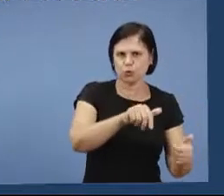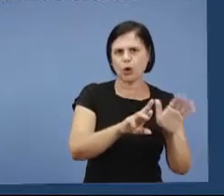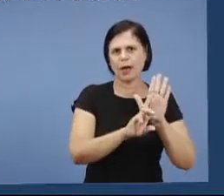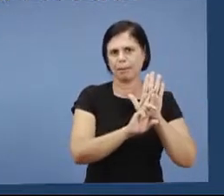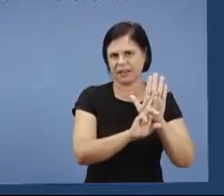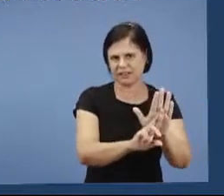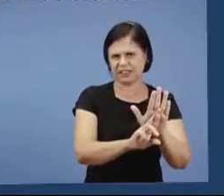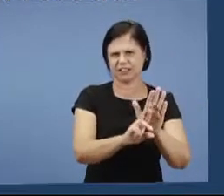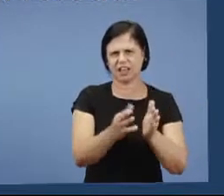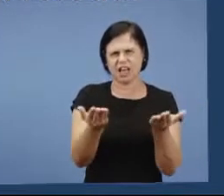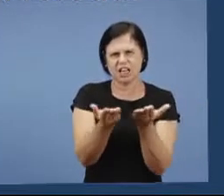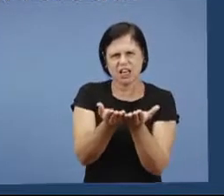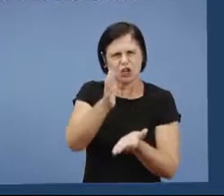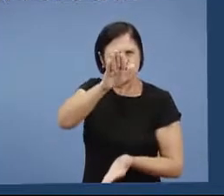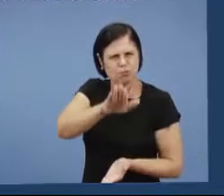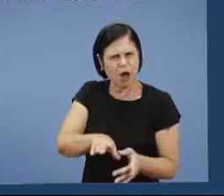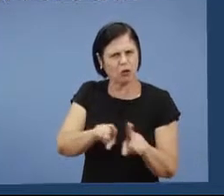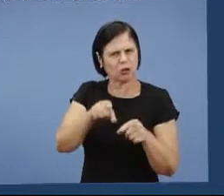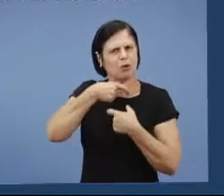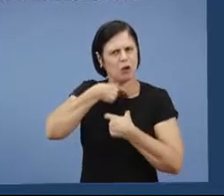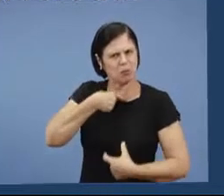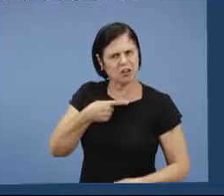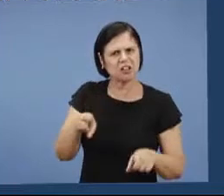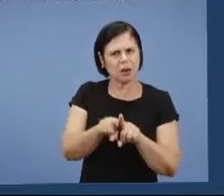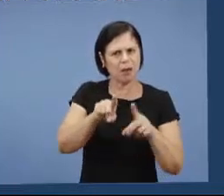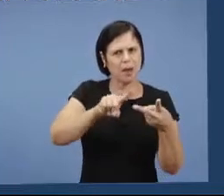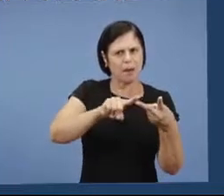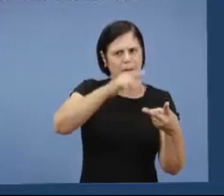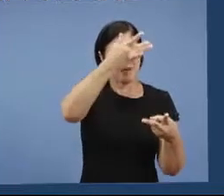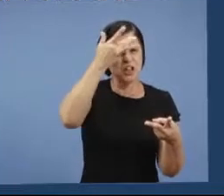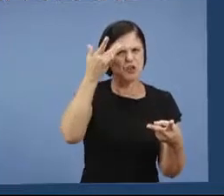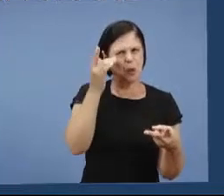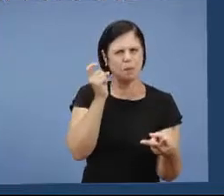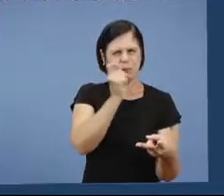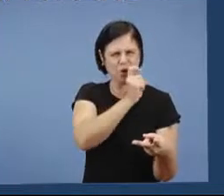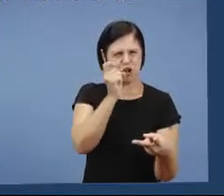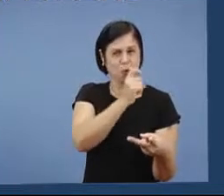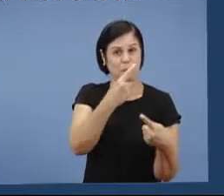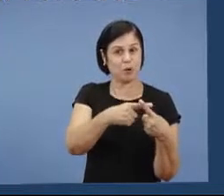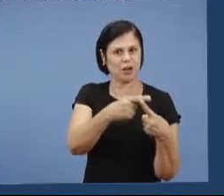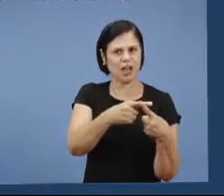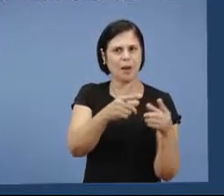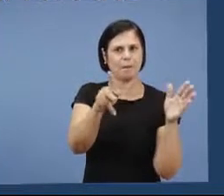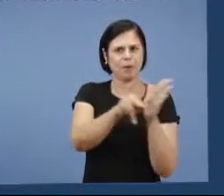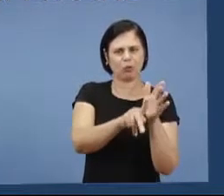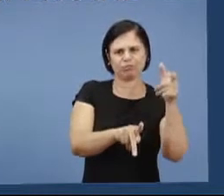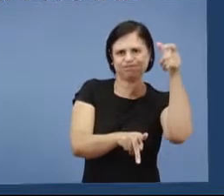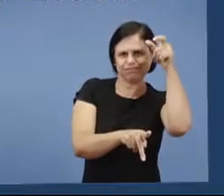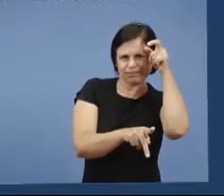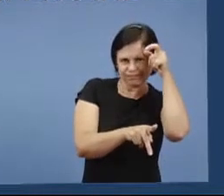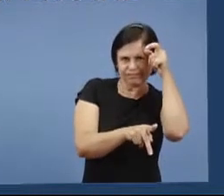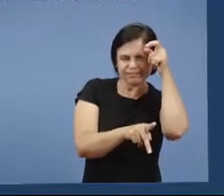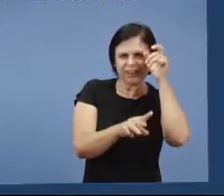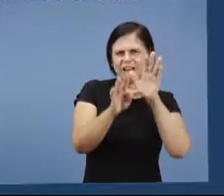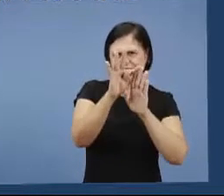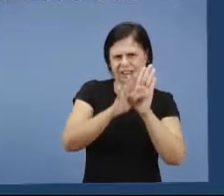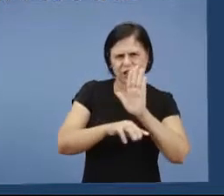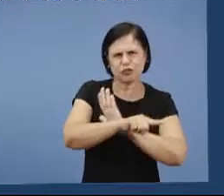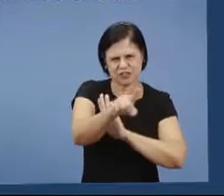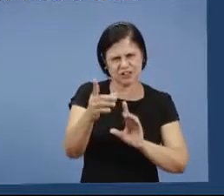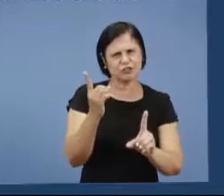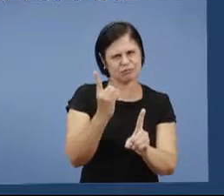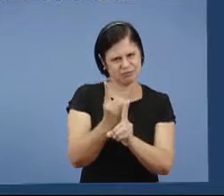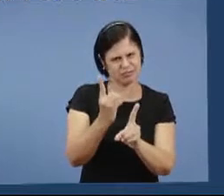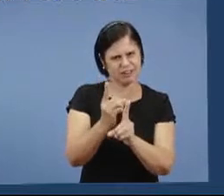maus obreiros, e também os mentirosos. A mentira provém do adversário. E o texto, os irmãos